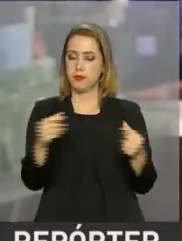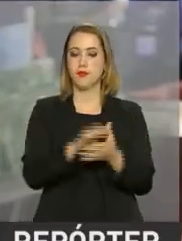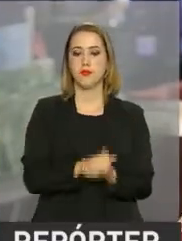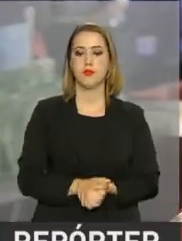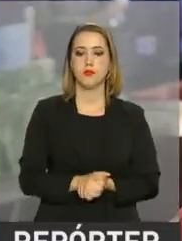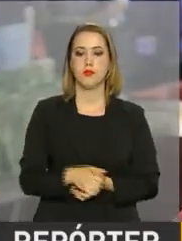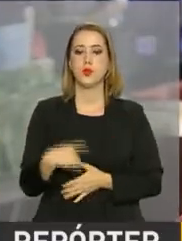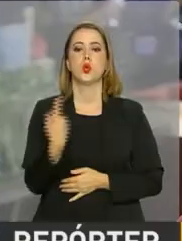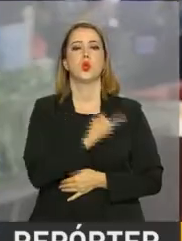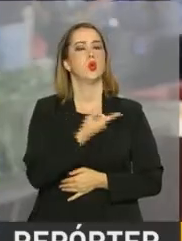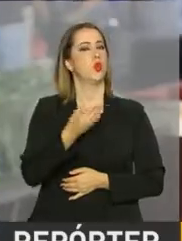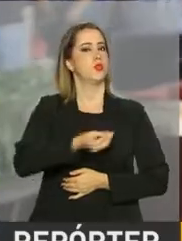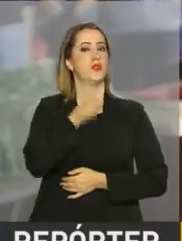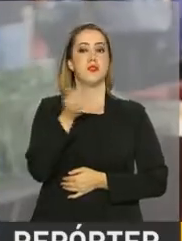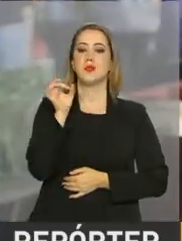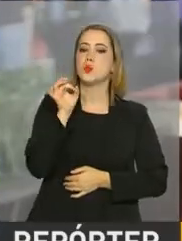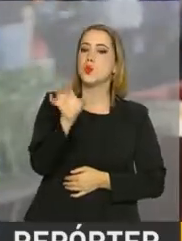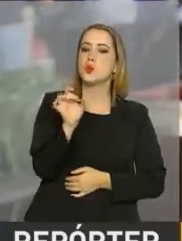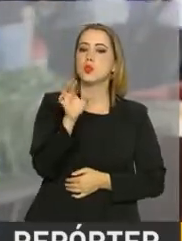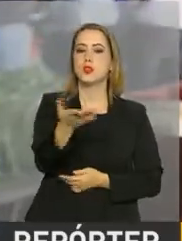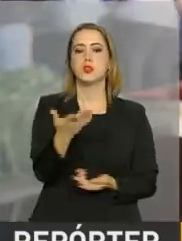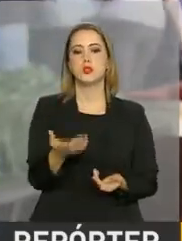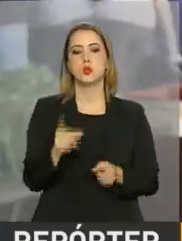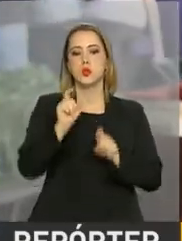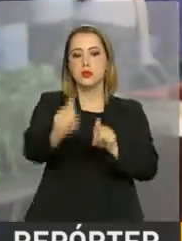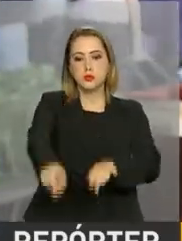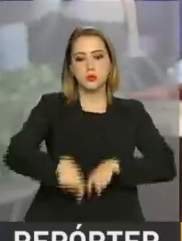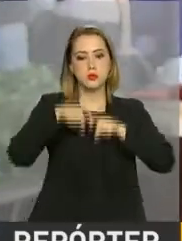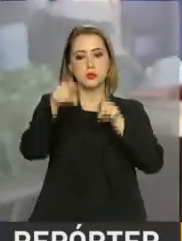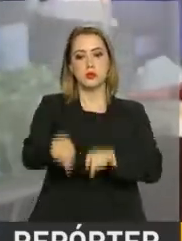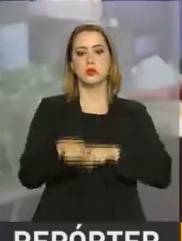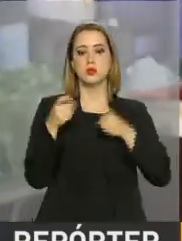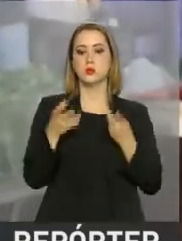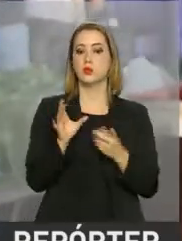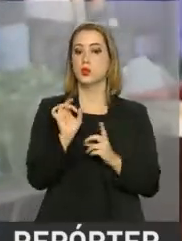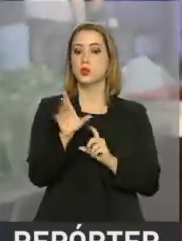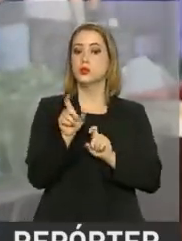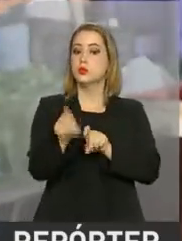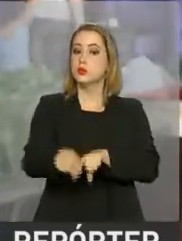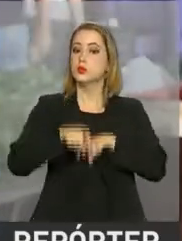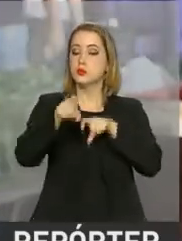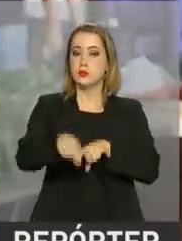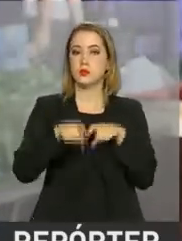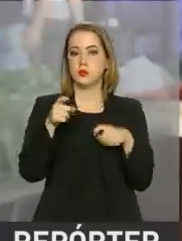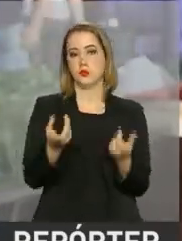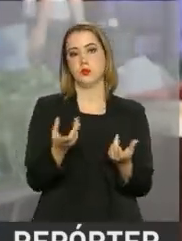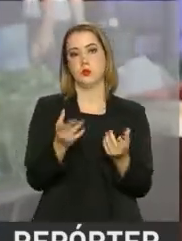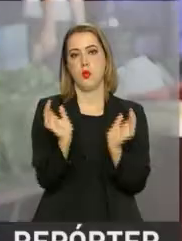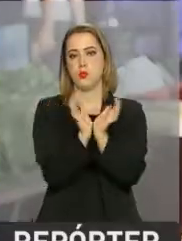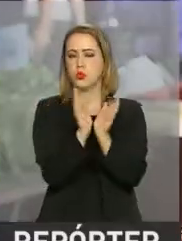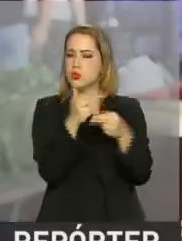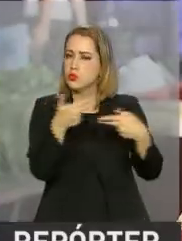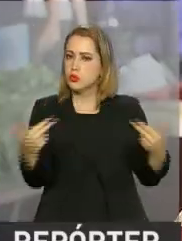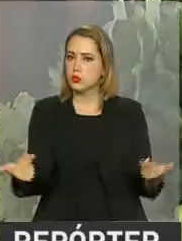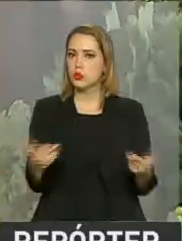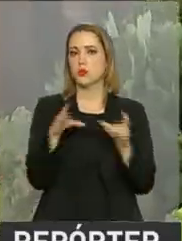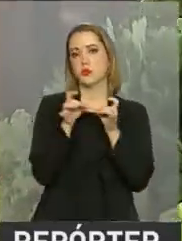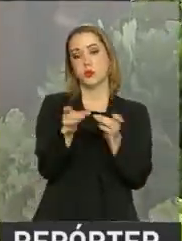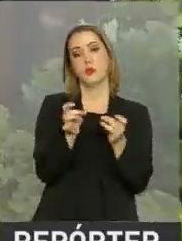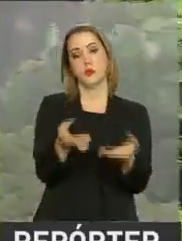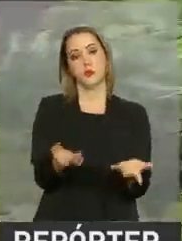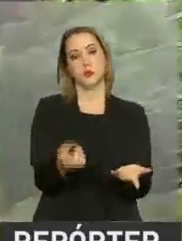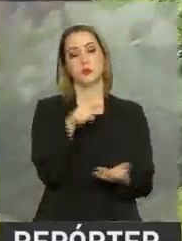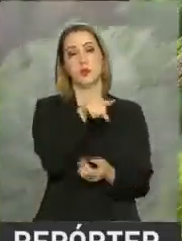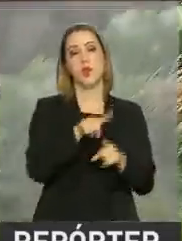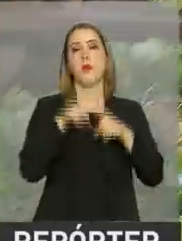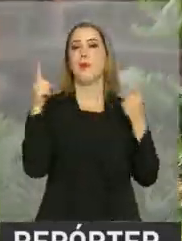nós não somente da da roça mas vem somente dada a partir de verdura de comércio e ver do mais